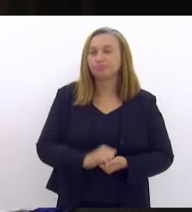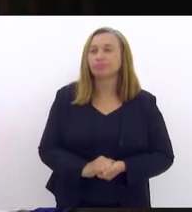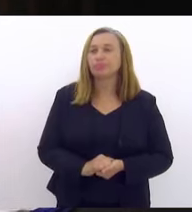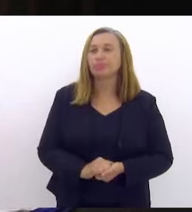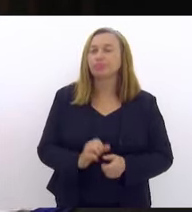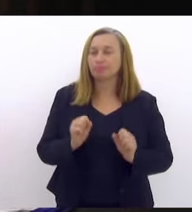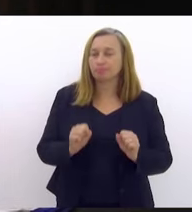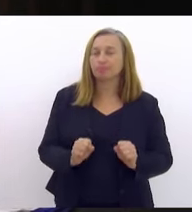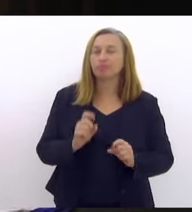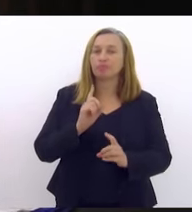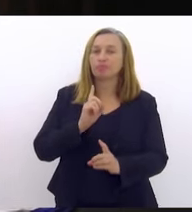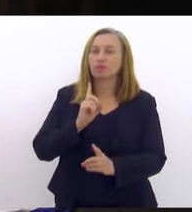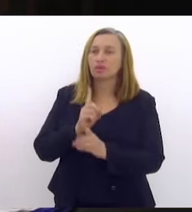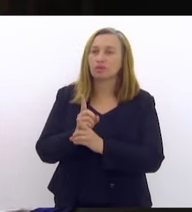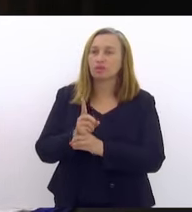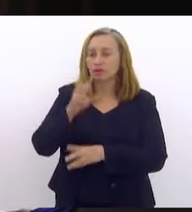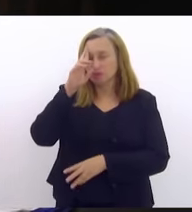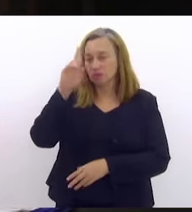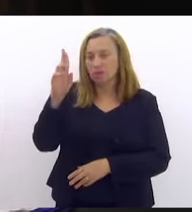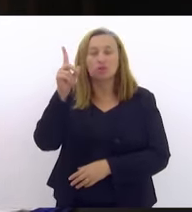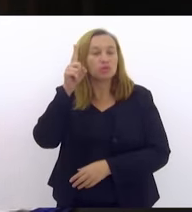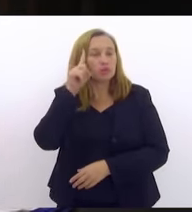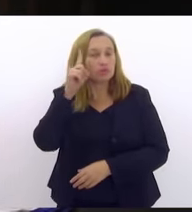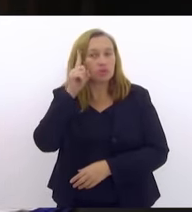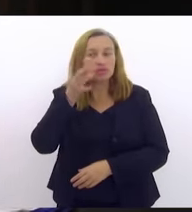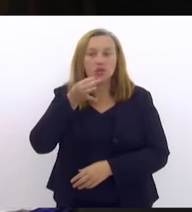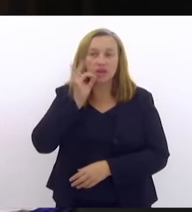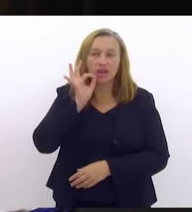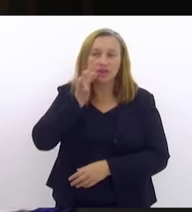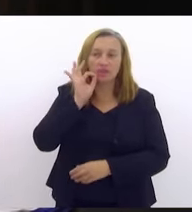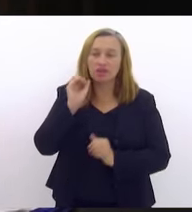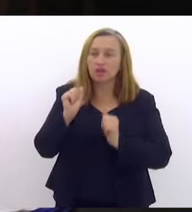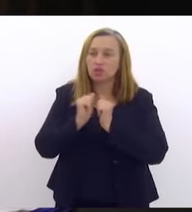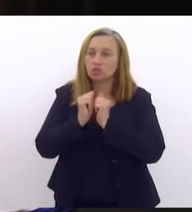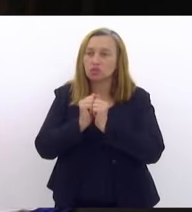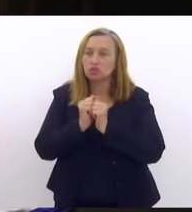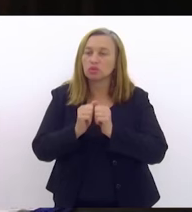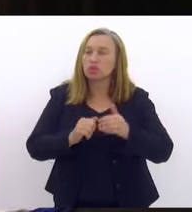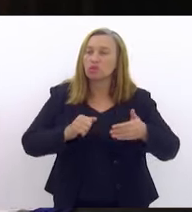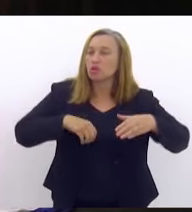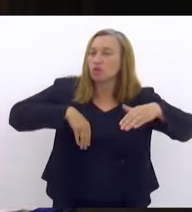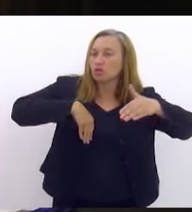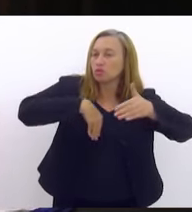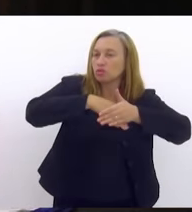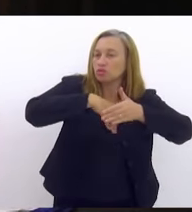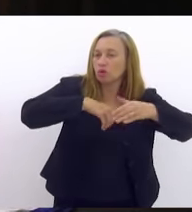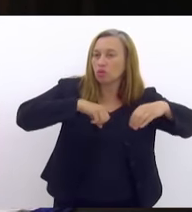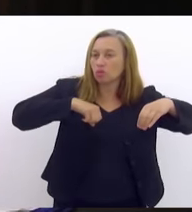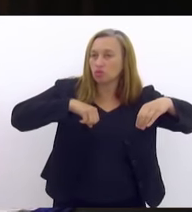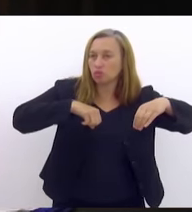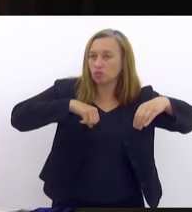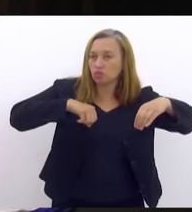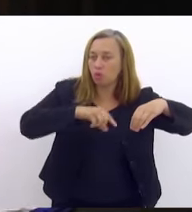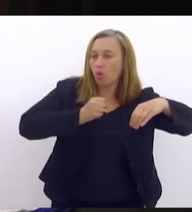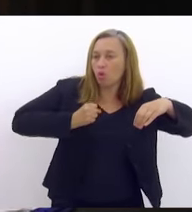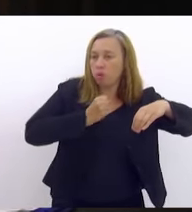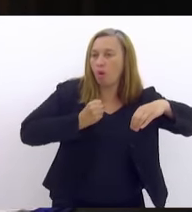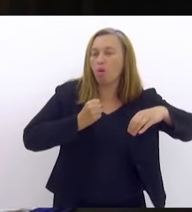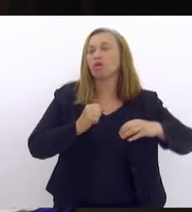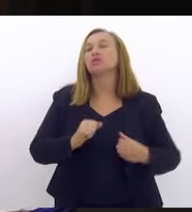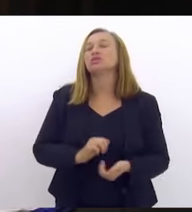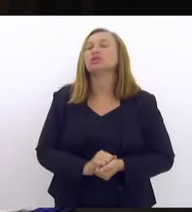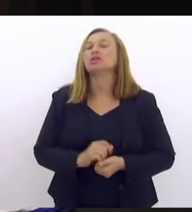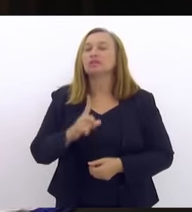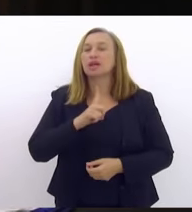podem encontrar com o senhor no dia a dia, tomando um café, jogando uma bola, e Mangaratiba pode dizer que tem